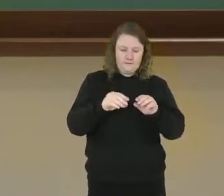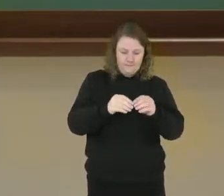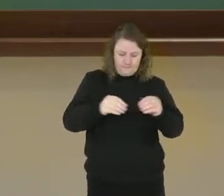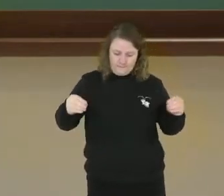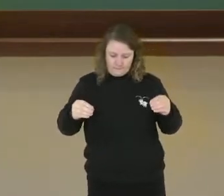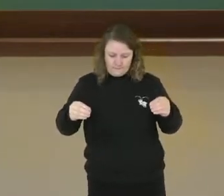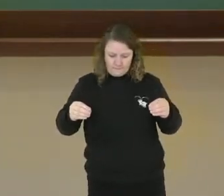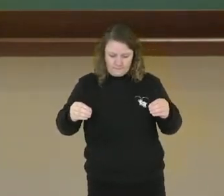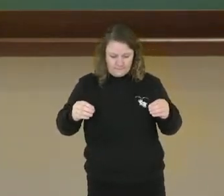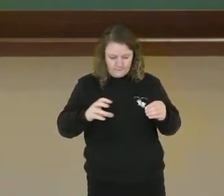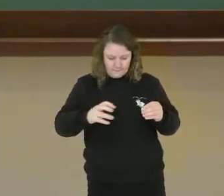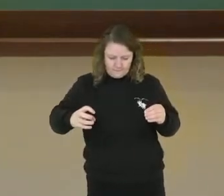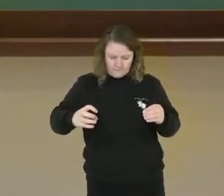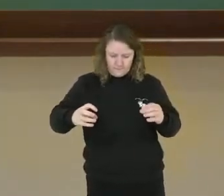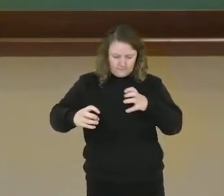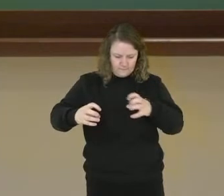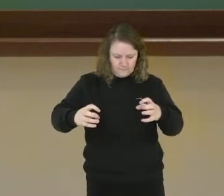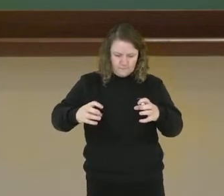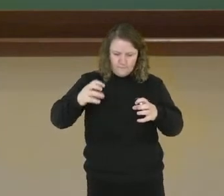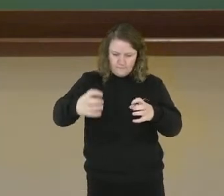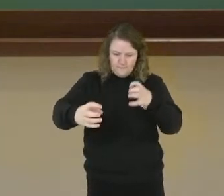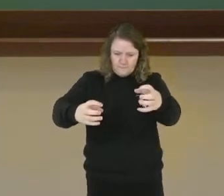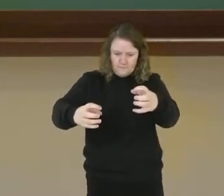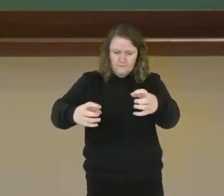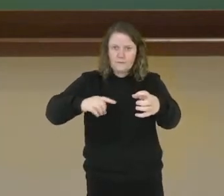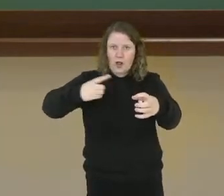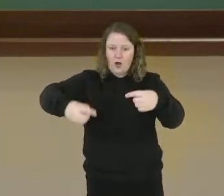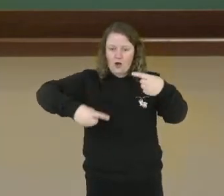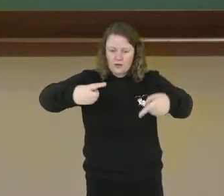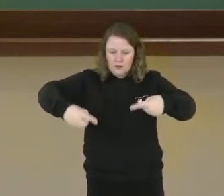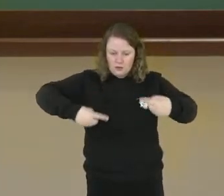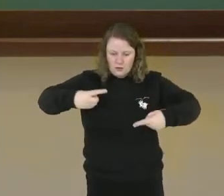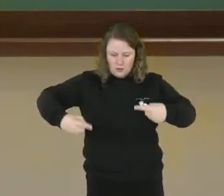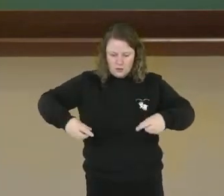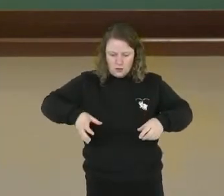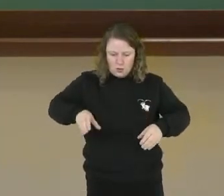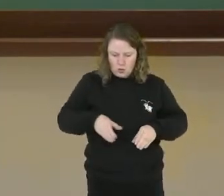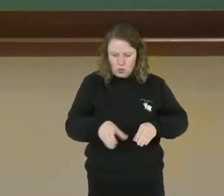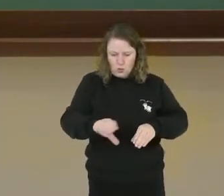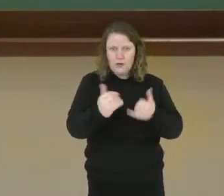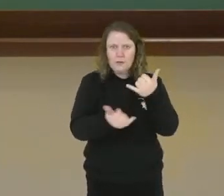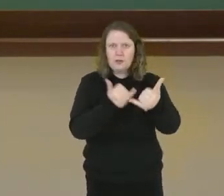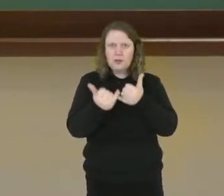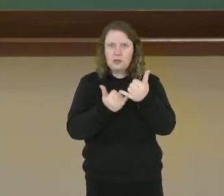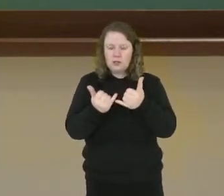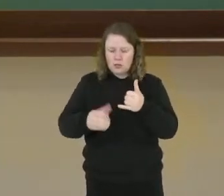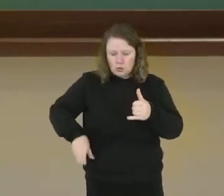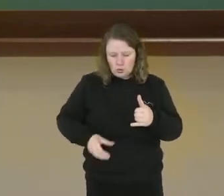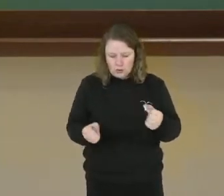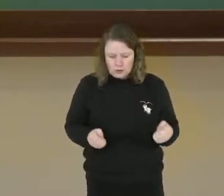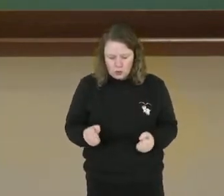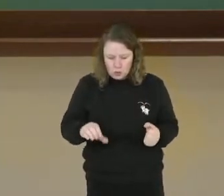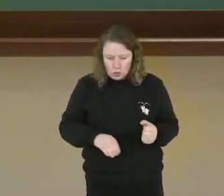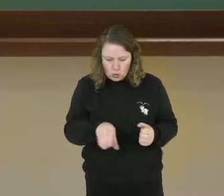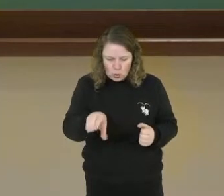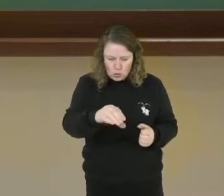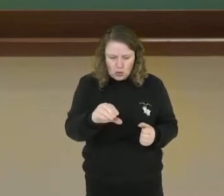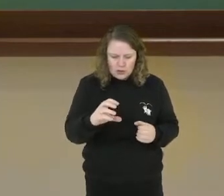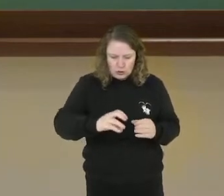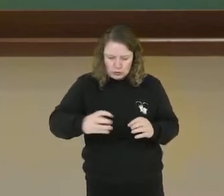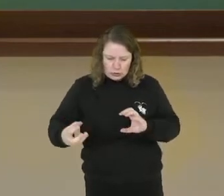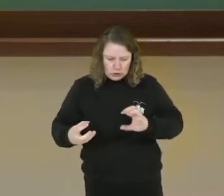com 3 rodas, será que ele vai andar? Será que ele não vai andar? Será que ele vai correr? Então, a pessoa que é criativa, ela já pensa lá na